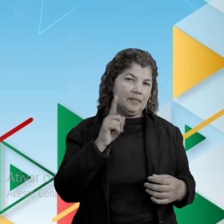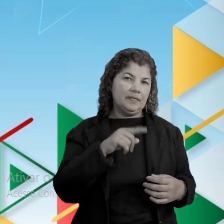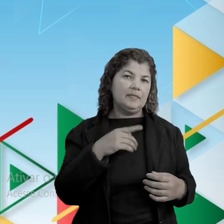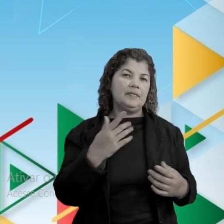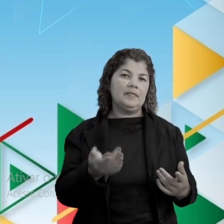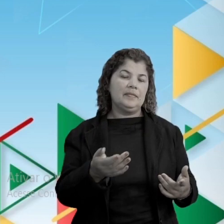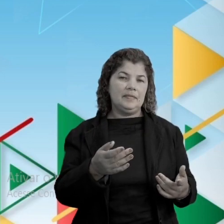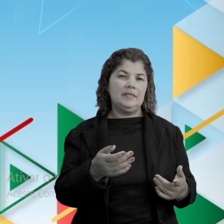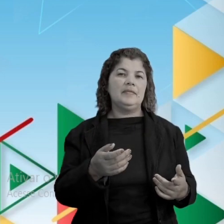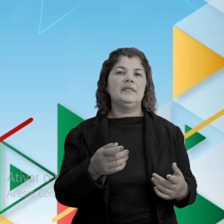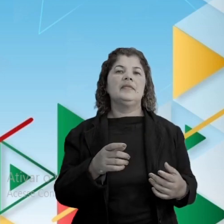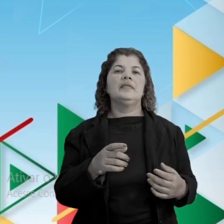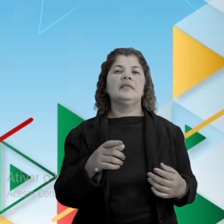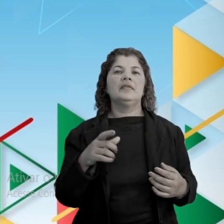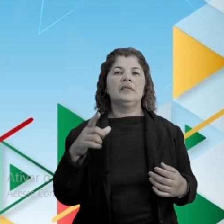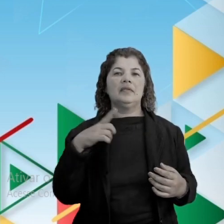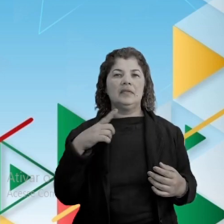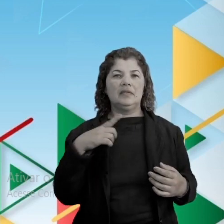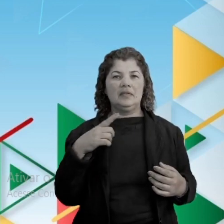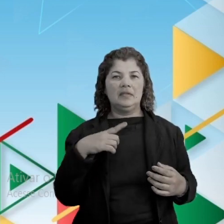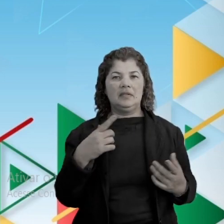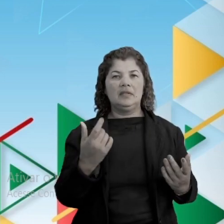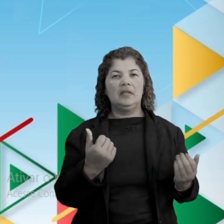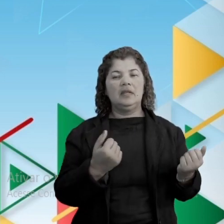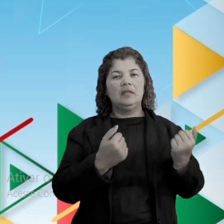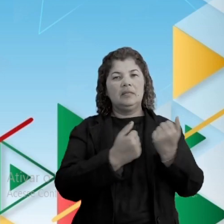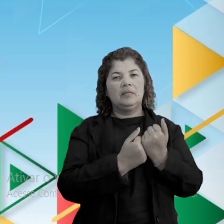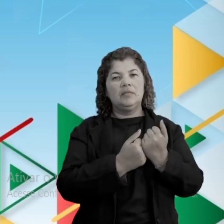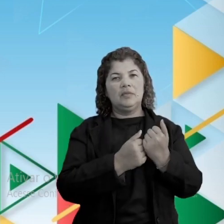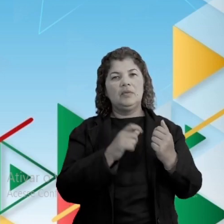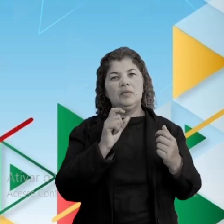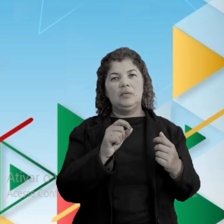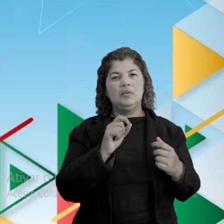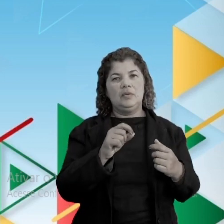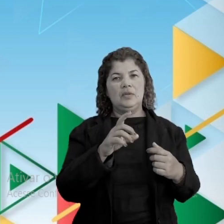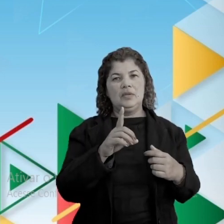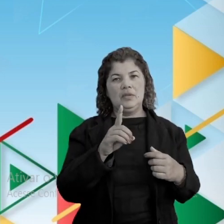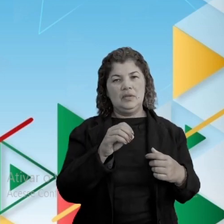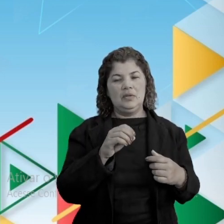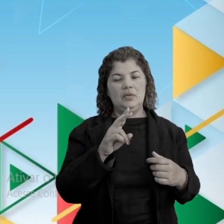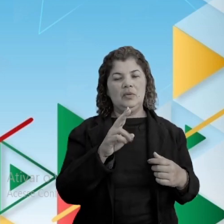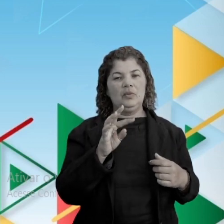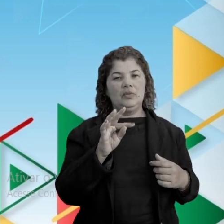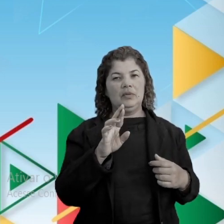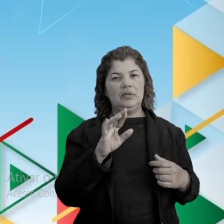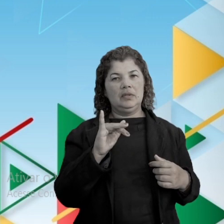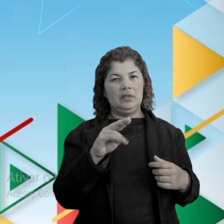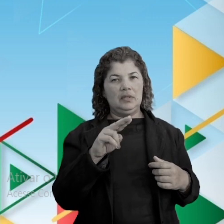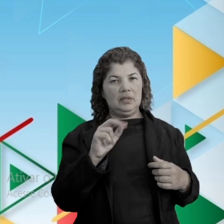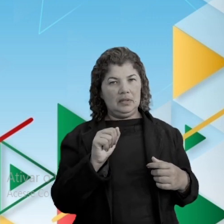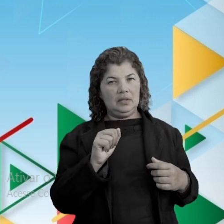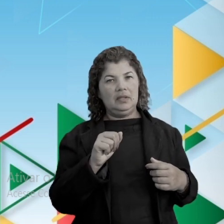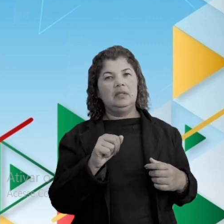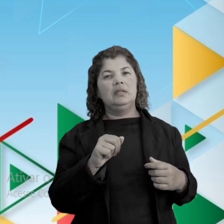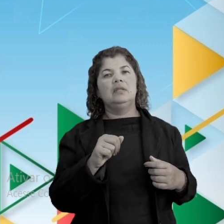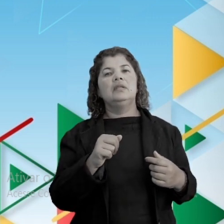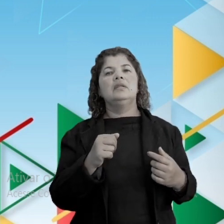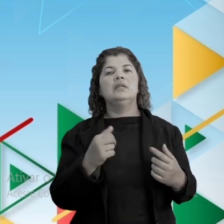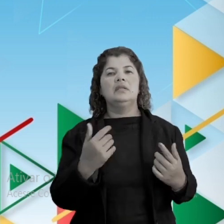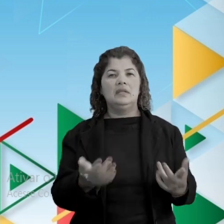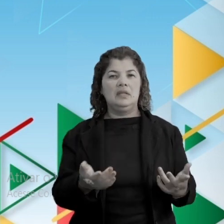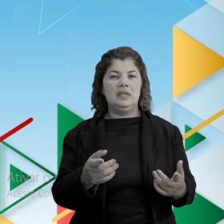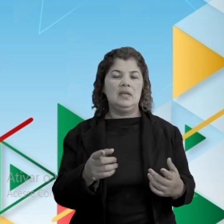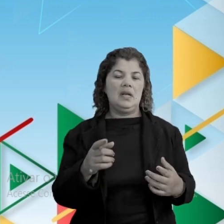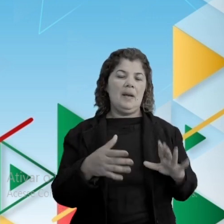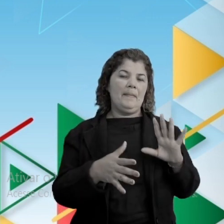James Monroe, apoiou-se em uma doutrina que recebeu o seu nome, Doutrina Monroe. Posso ser resolvido, frente, América